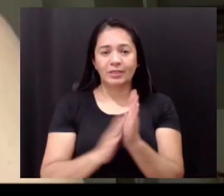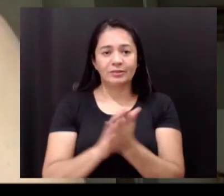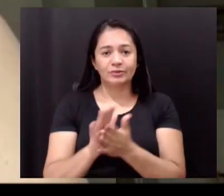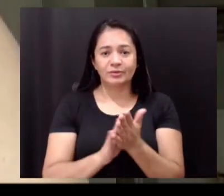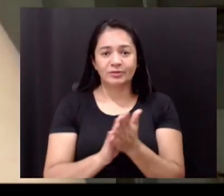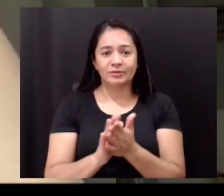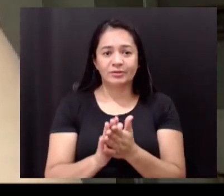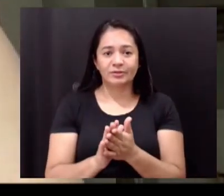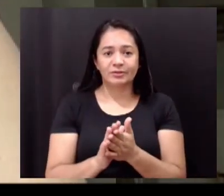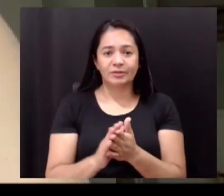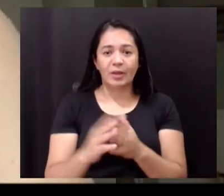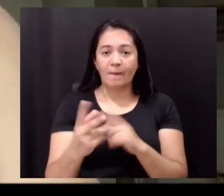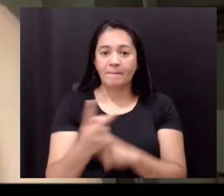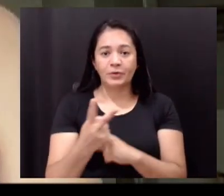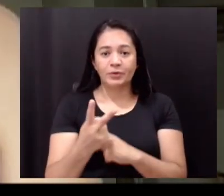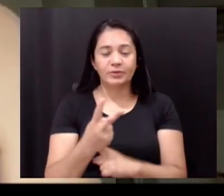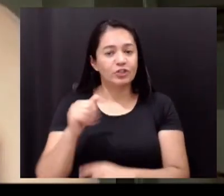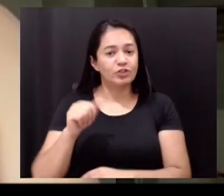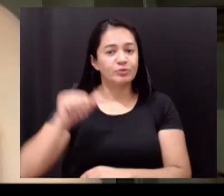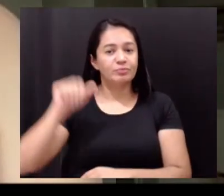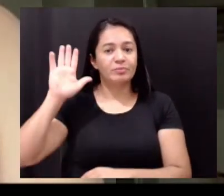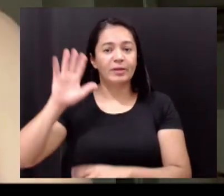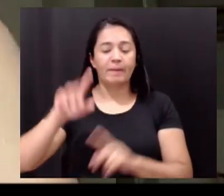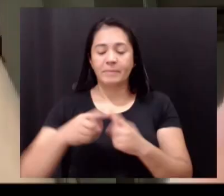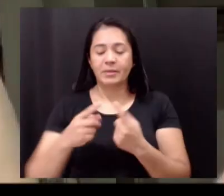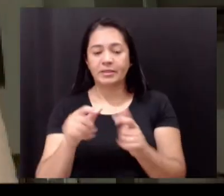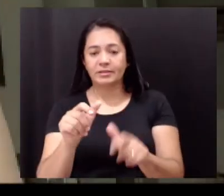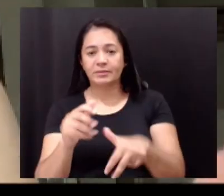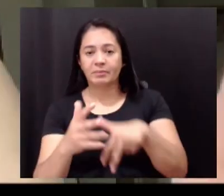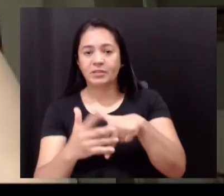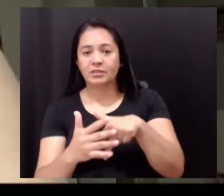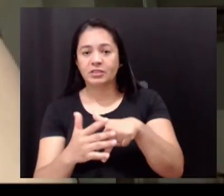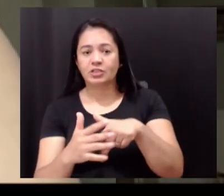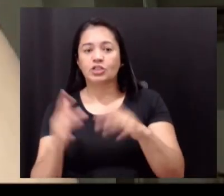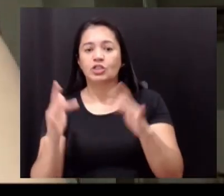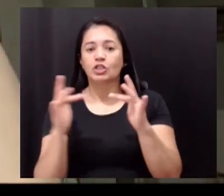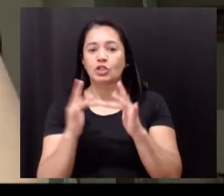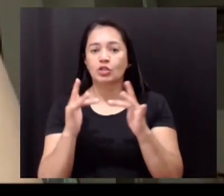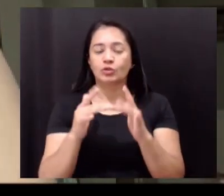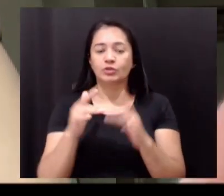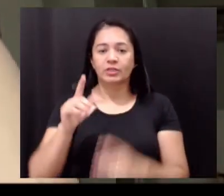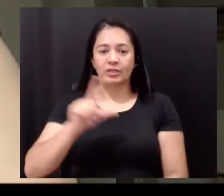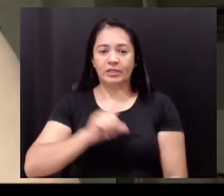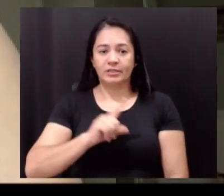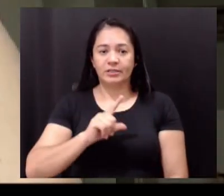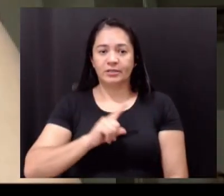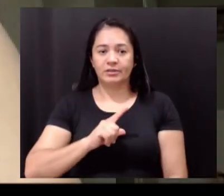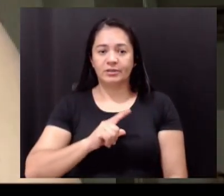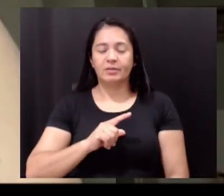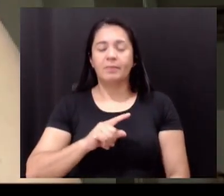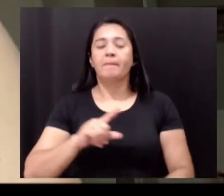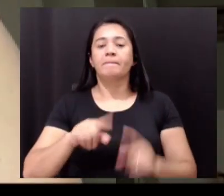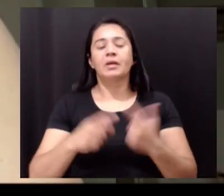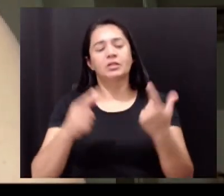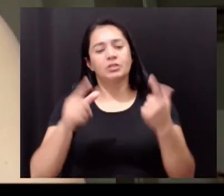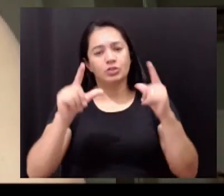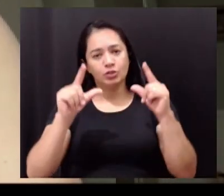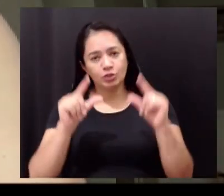mais. Quem teve contato e isso reduz a virulência, reduz a chance da